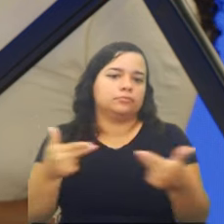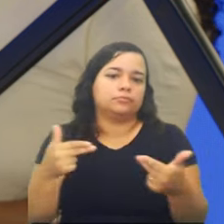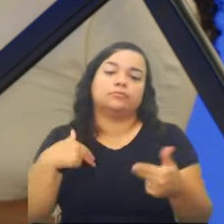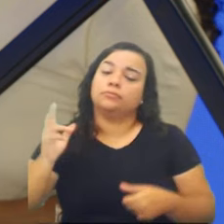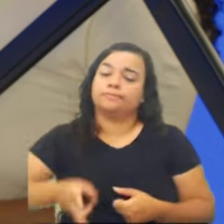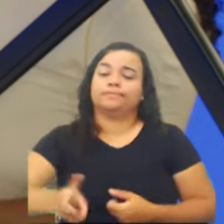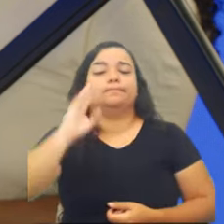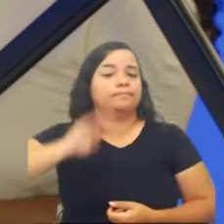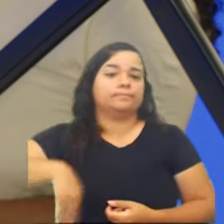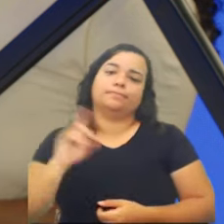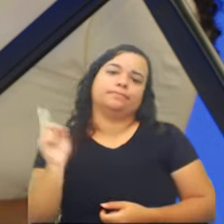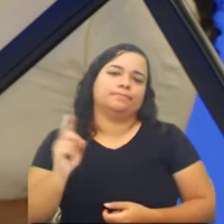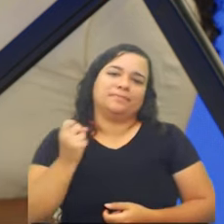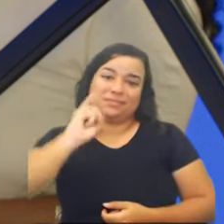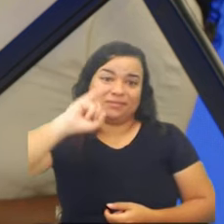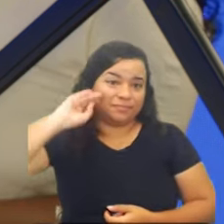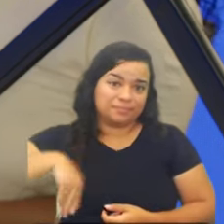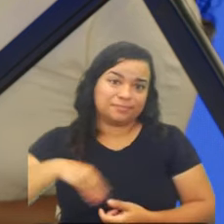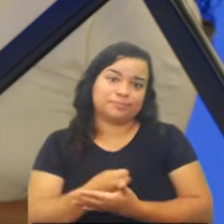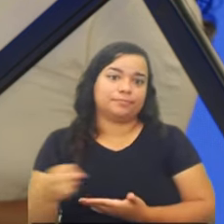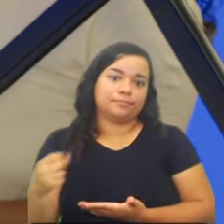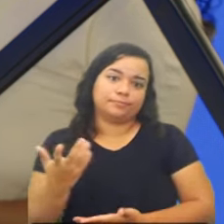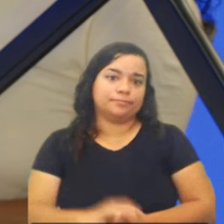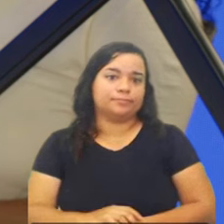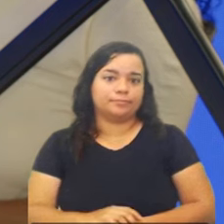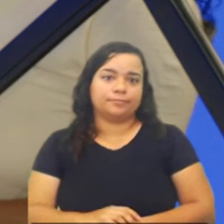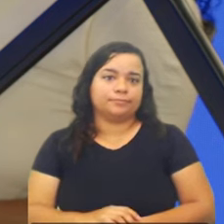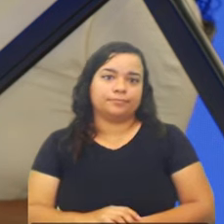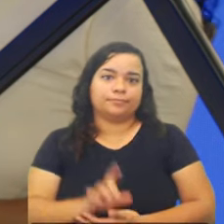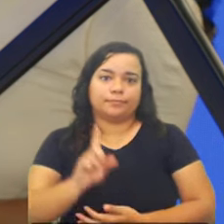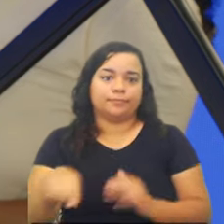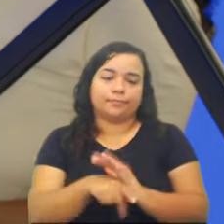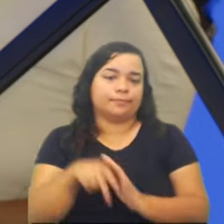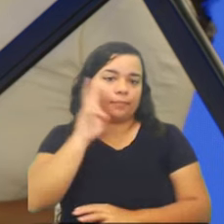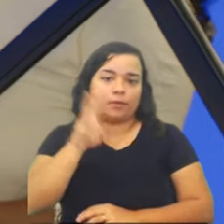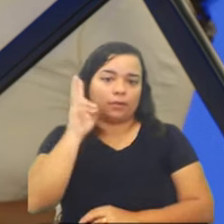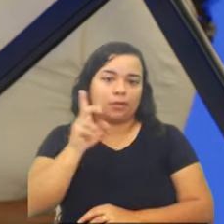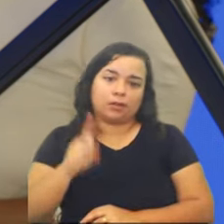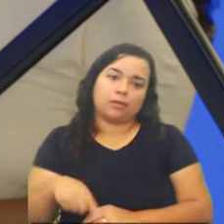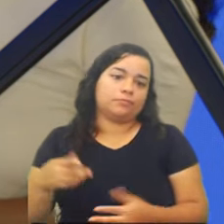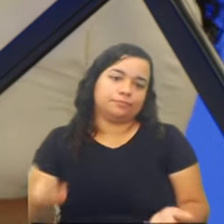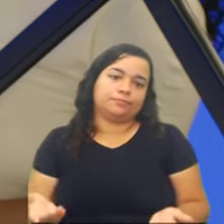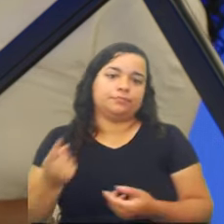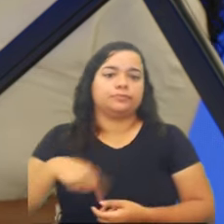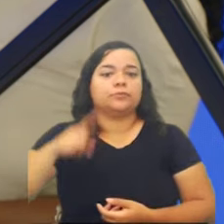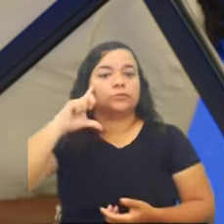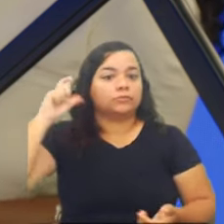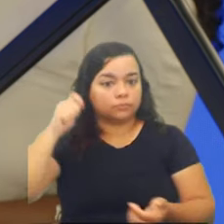e continuar não desistir porque senão né mas a gente não existe né É É legado quando a gente